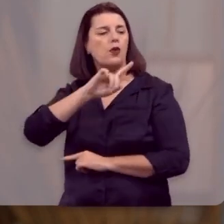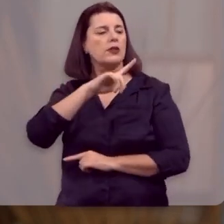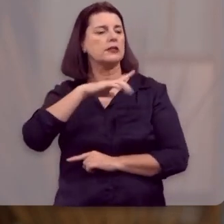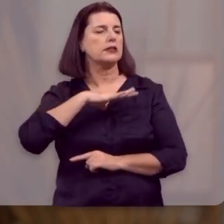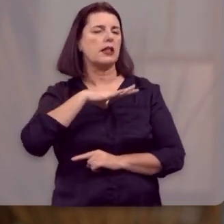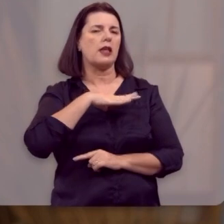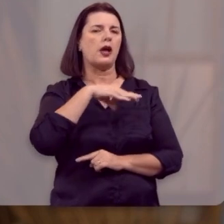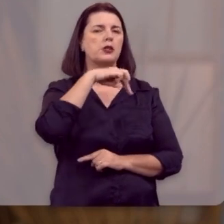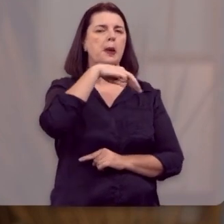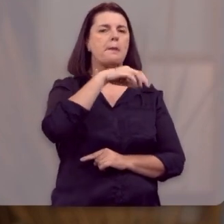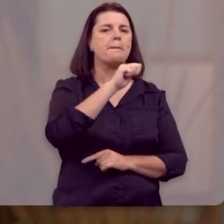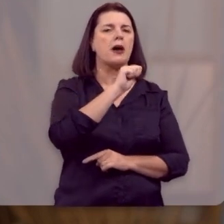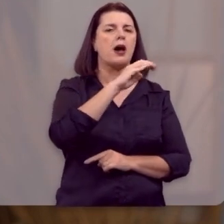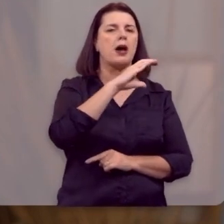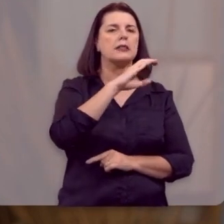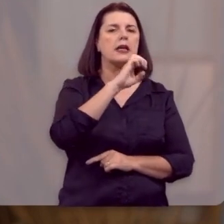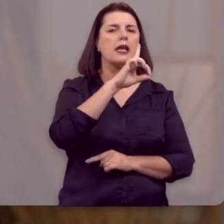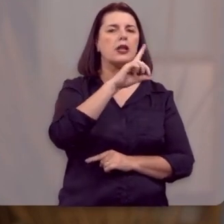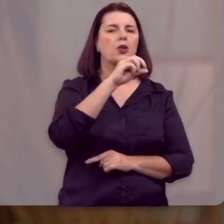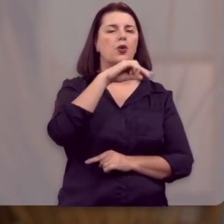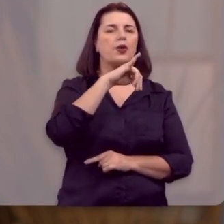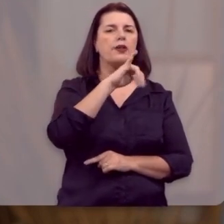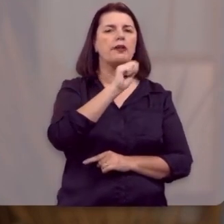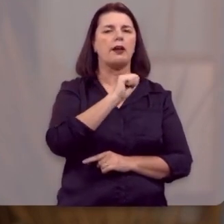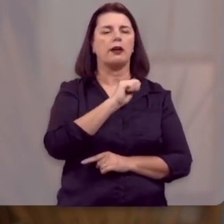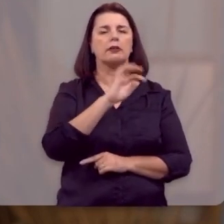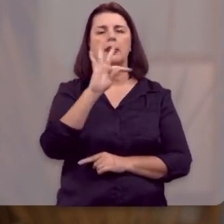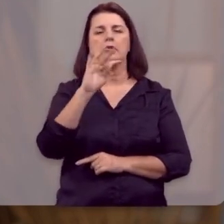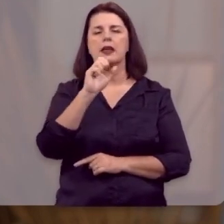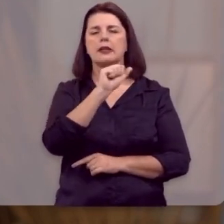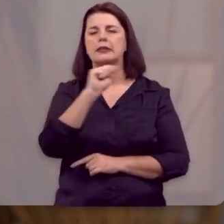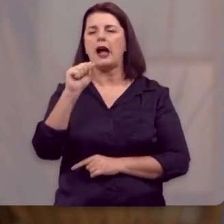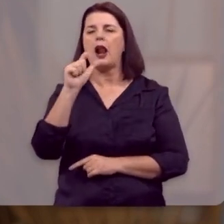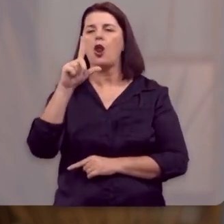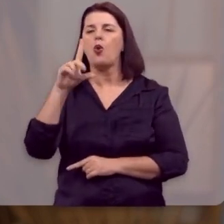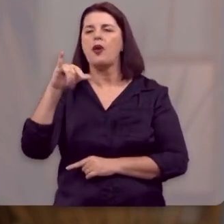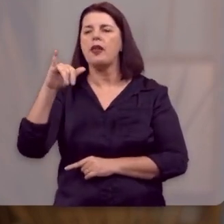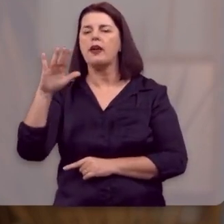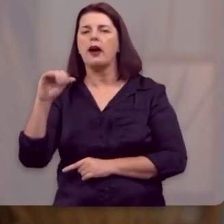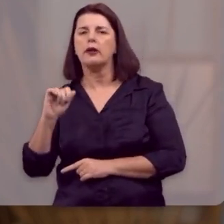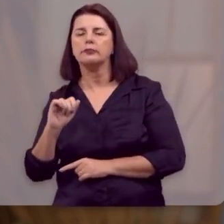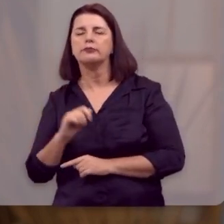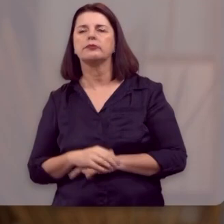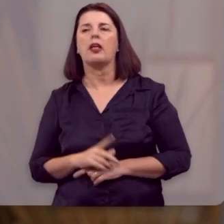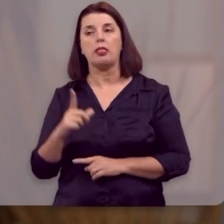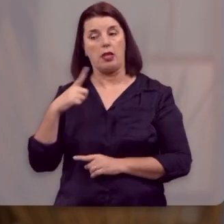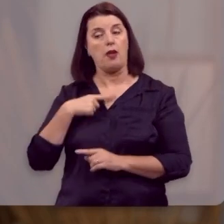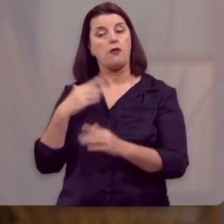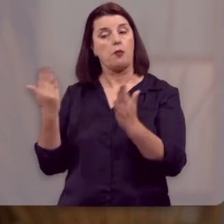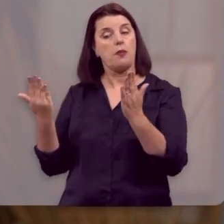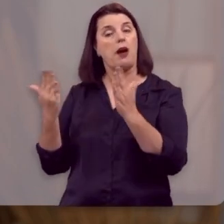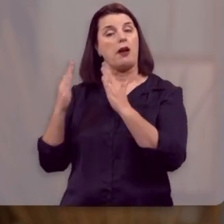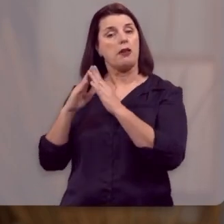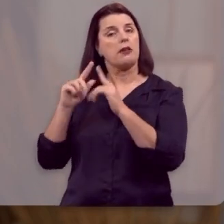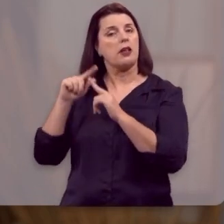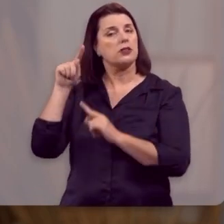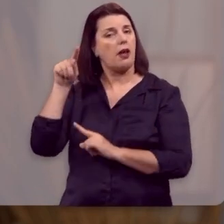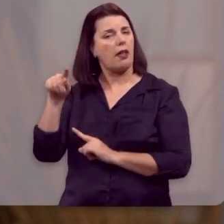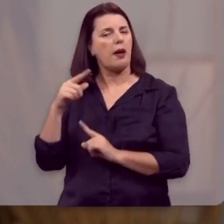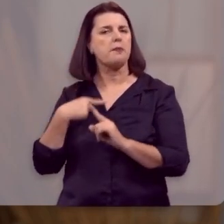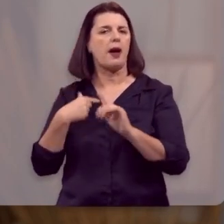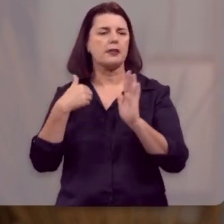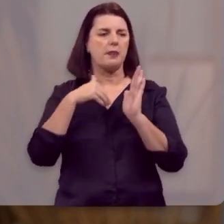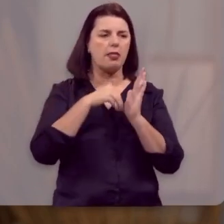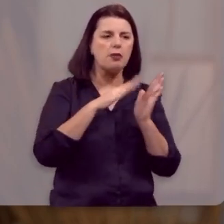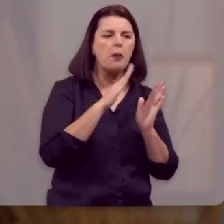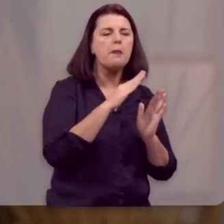Macedônia, a cidade de Tessalônica, e ali deixou uma igreja modelo, mas foi escorraçada a cidade.